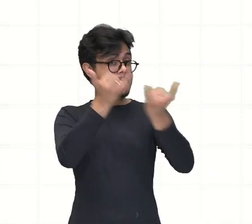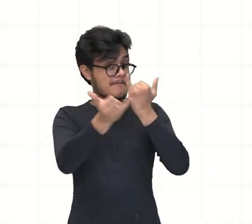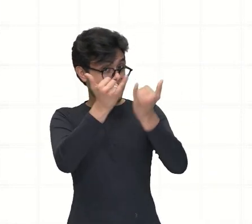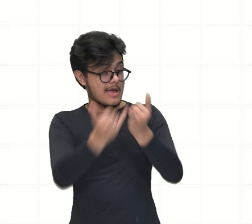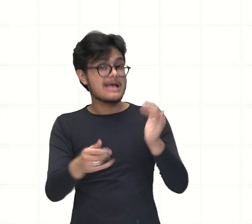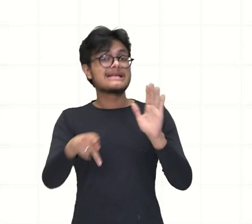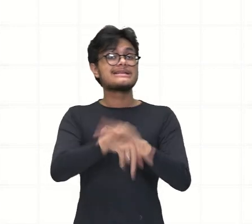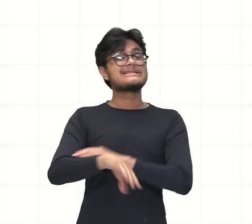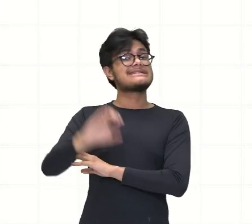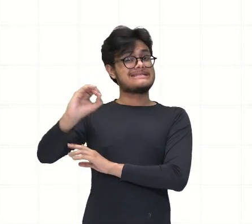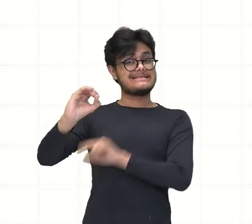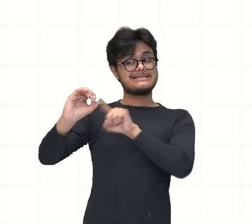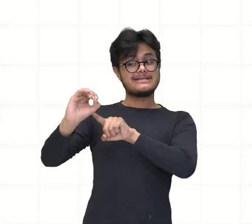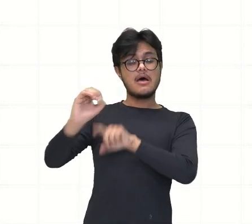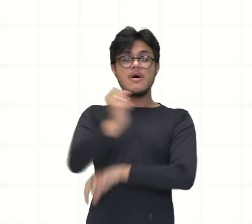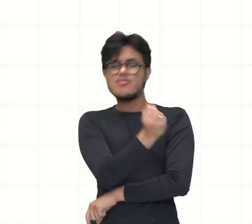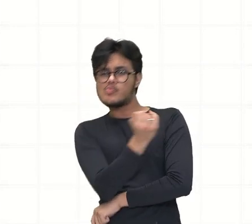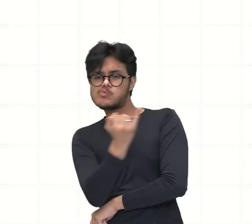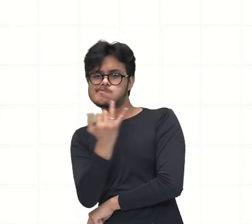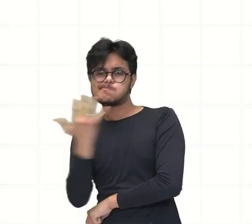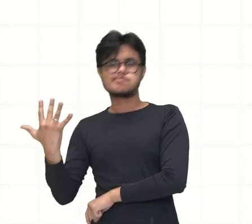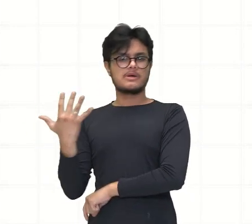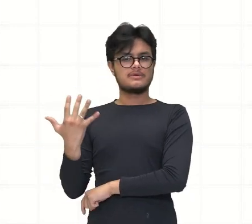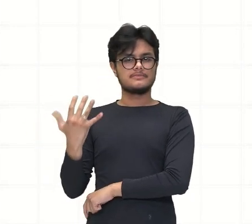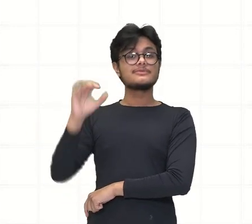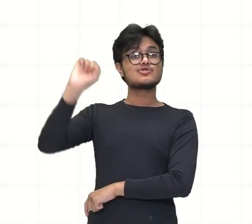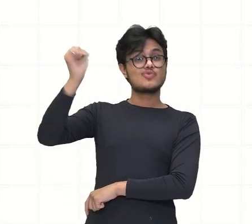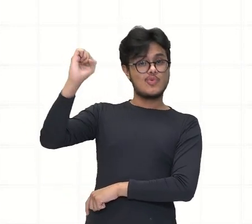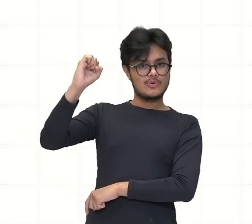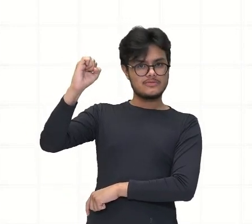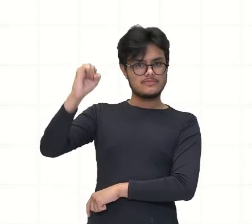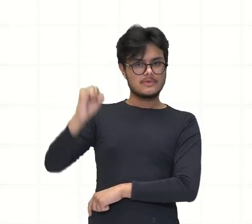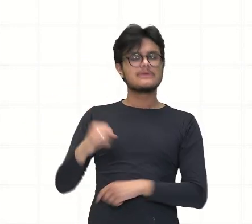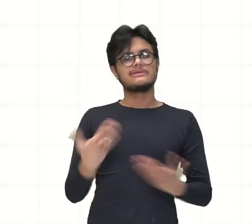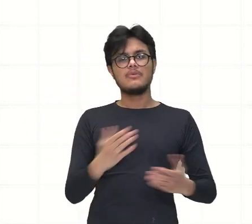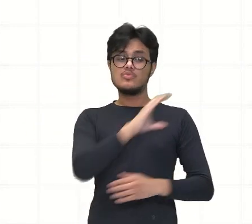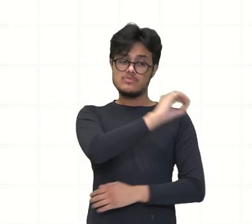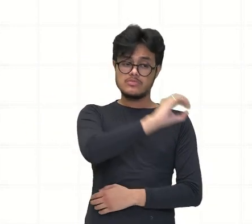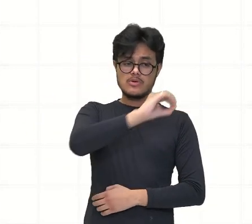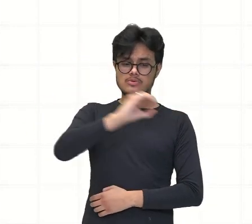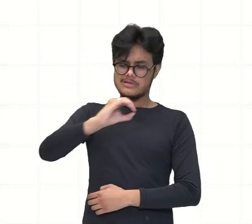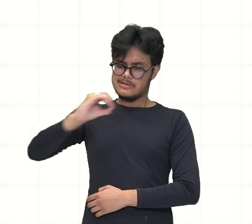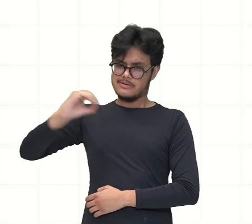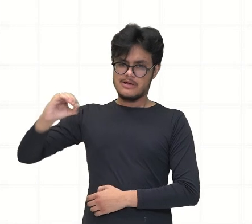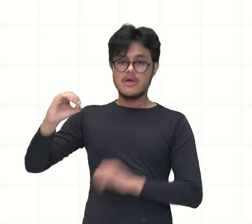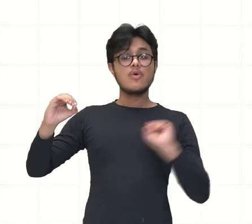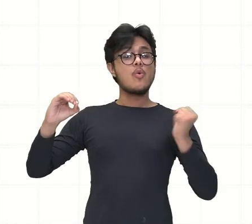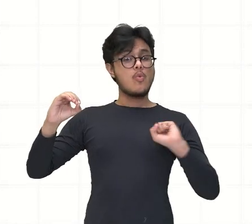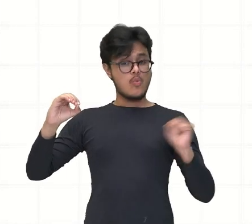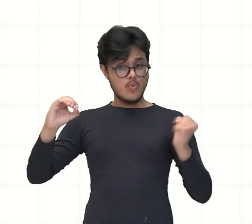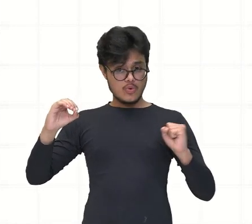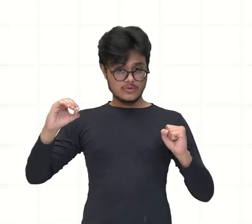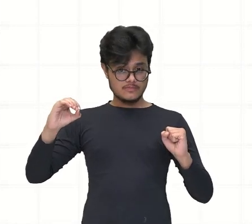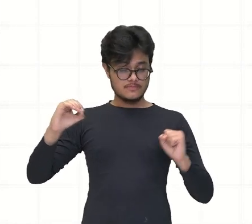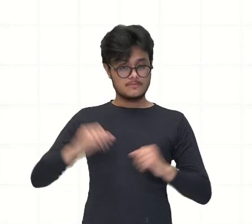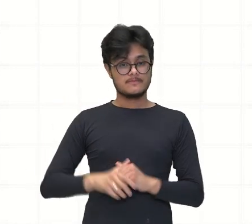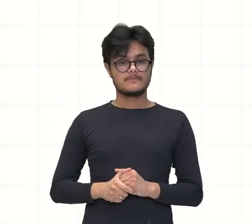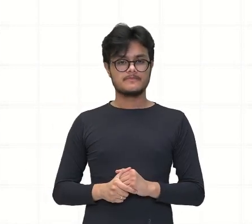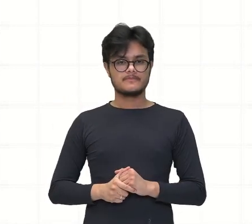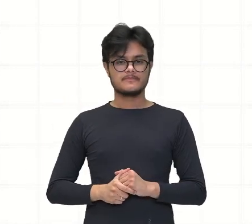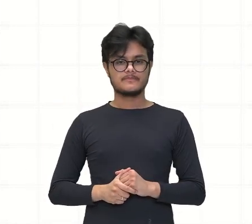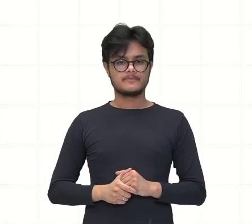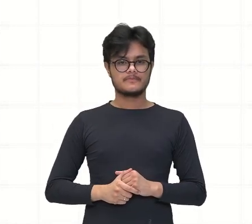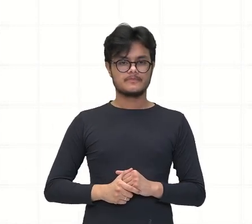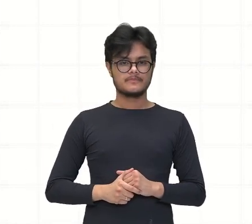a quantidade de zeros que está no expoente. Nesse caso, 8. Então, ó, 1, 2, 3, 4, 5,